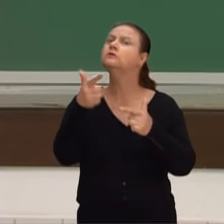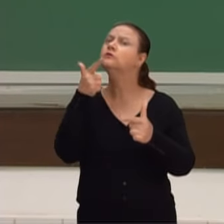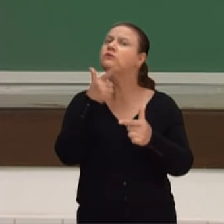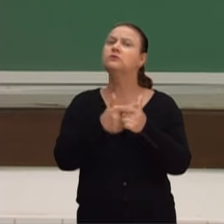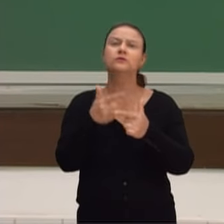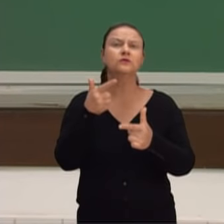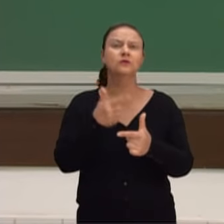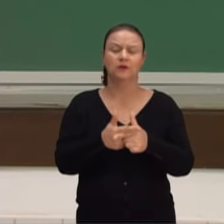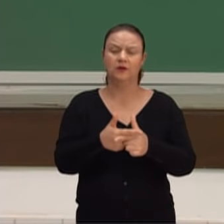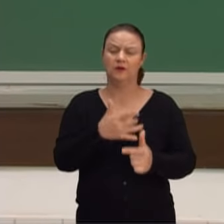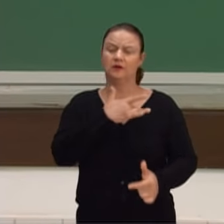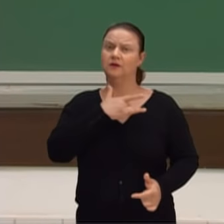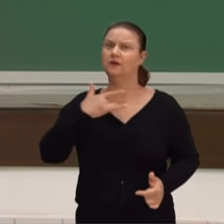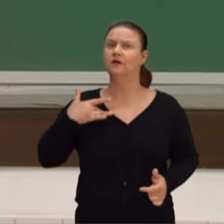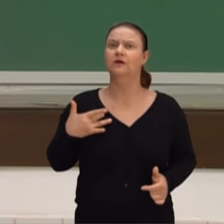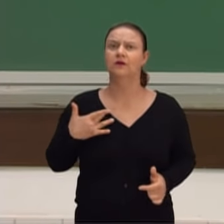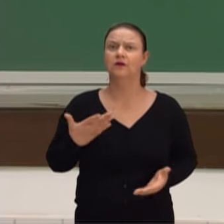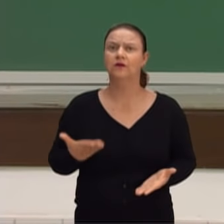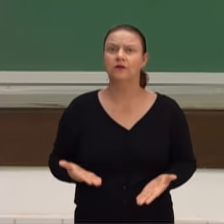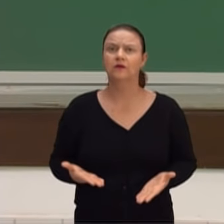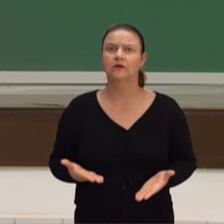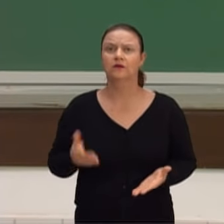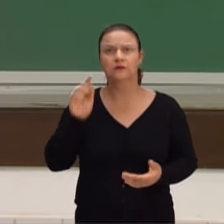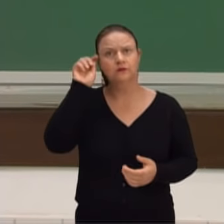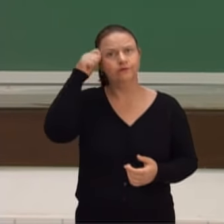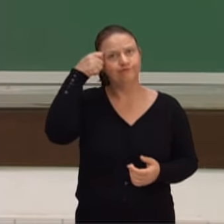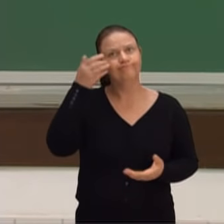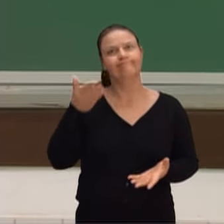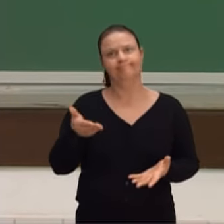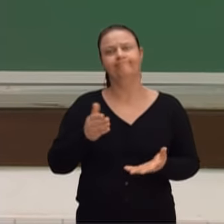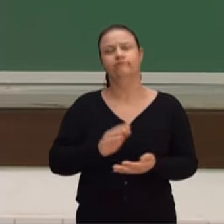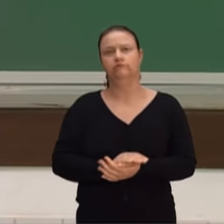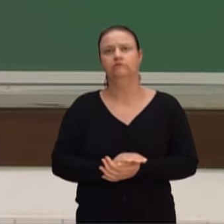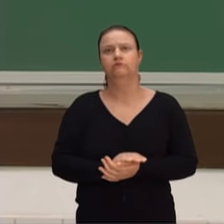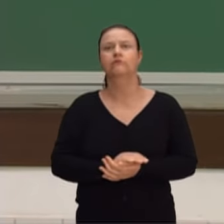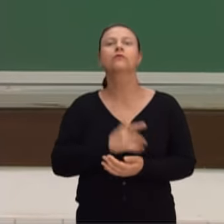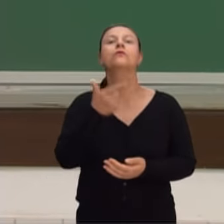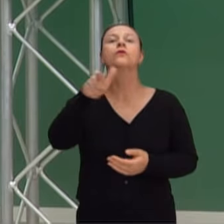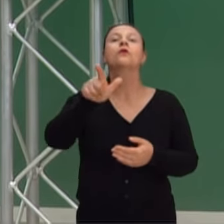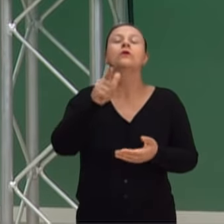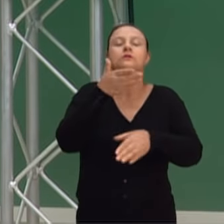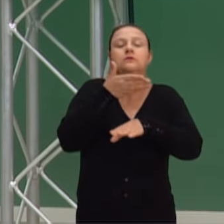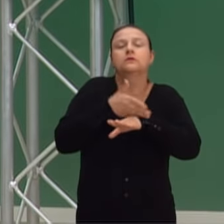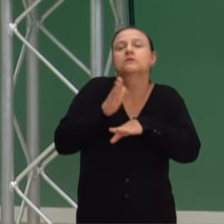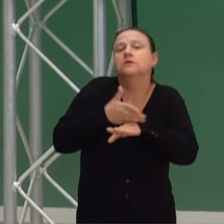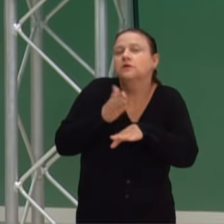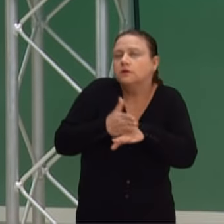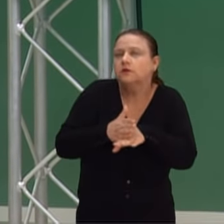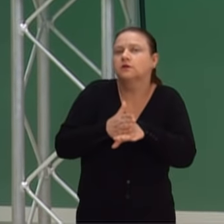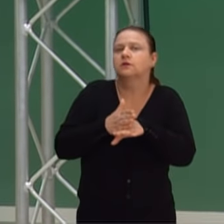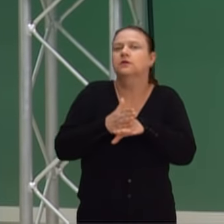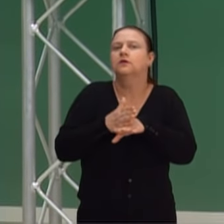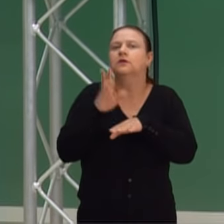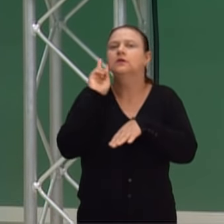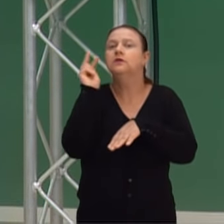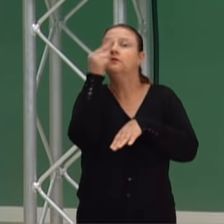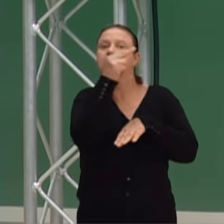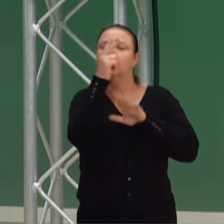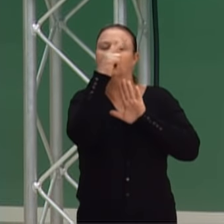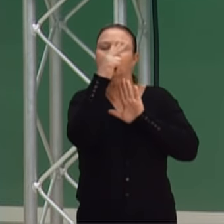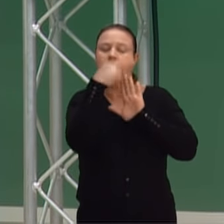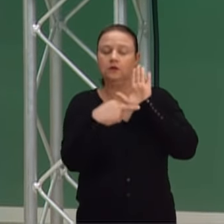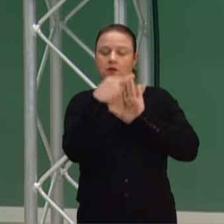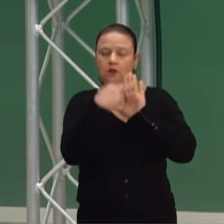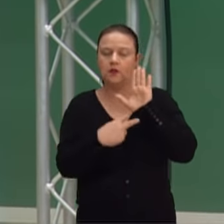extremamente insalubre com relação aos negros. Mais uma tarefa para você, tem que ler esse pequeno poema aqui do lado e responder